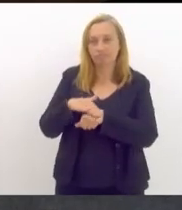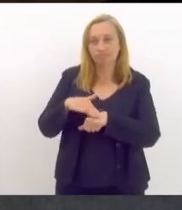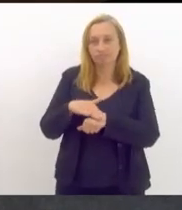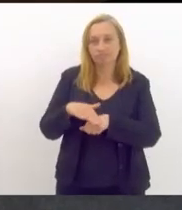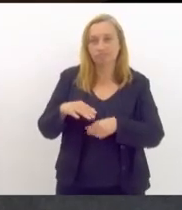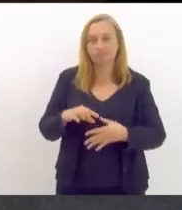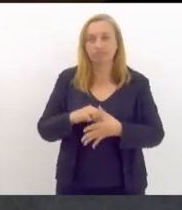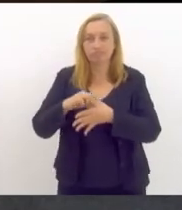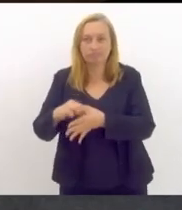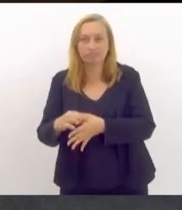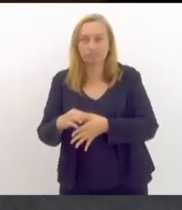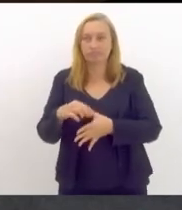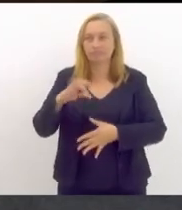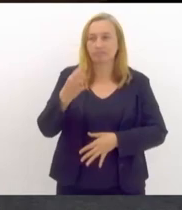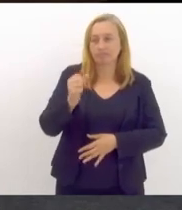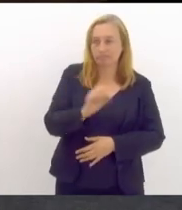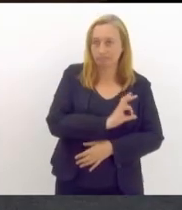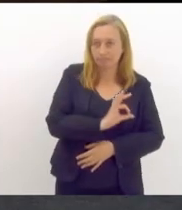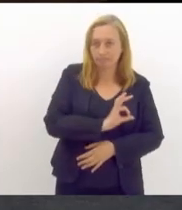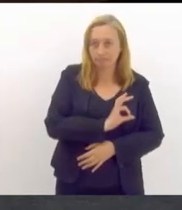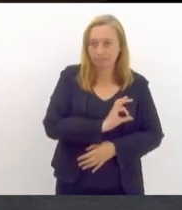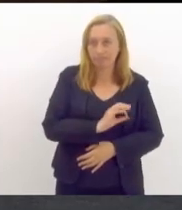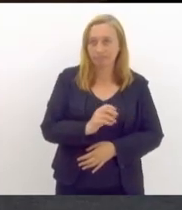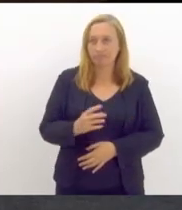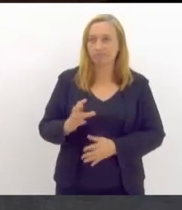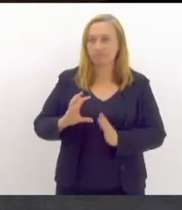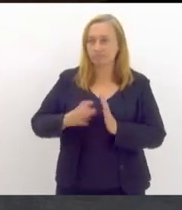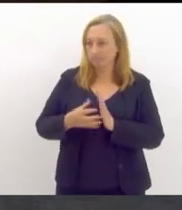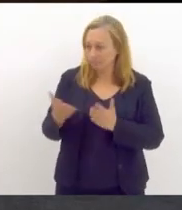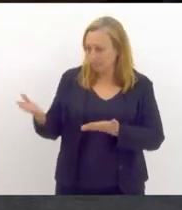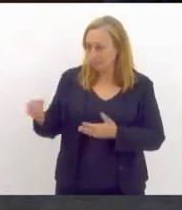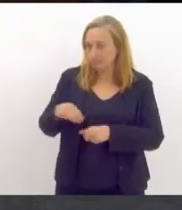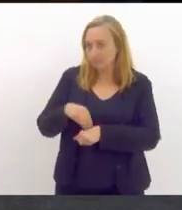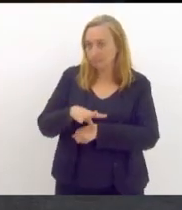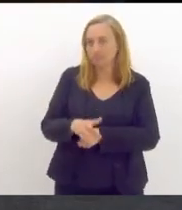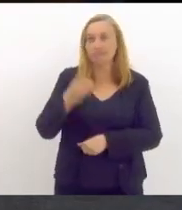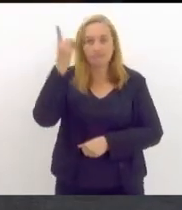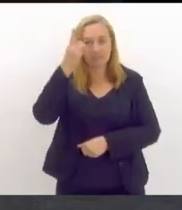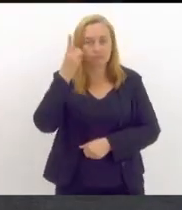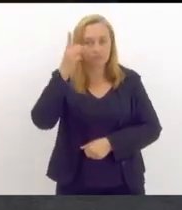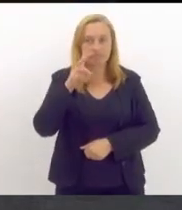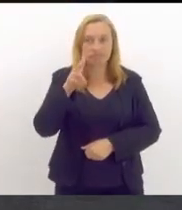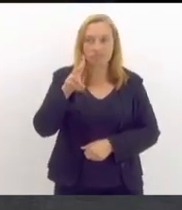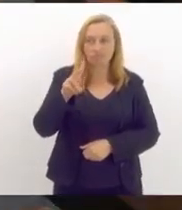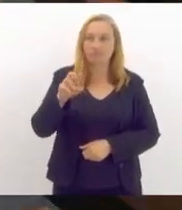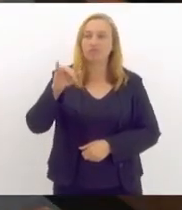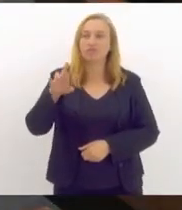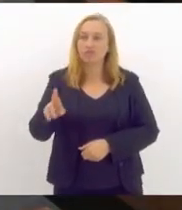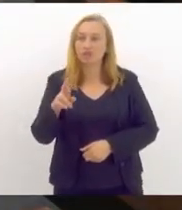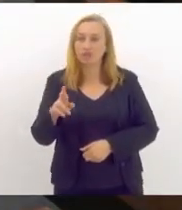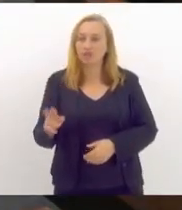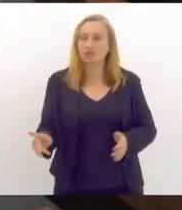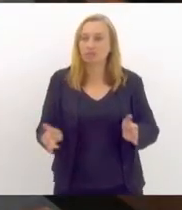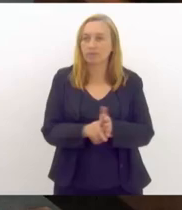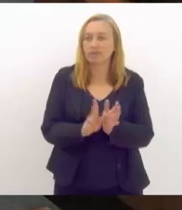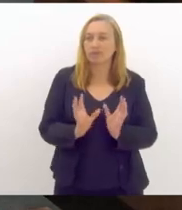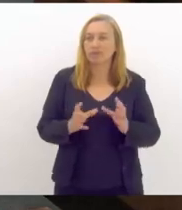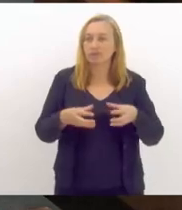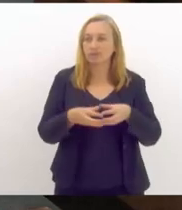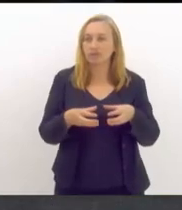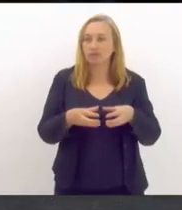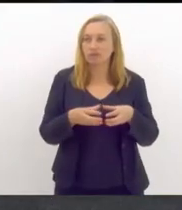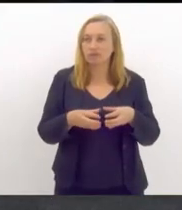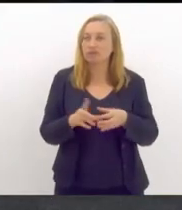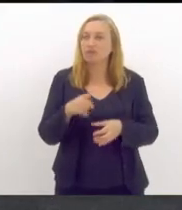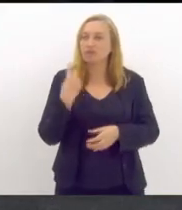Marta Rocha a nossa bancada vai estar indicando o deputado Vitor Júnior para fazer parte dessa comissão para